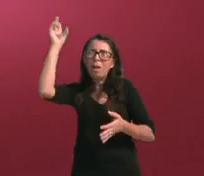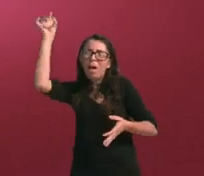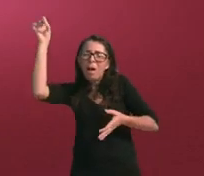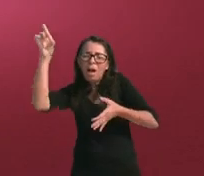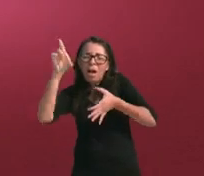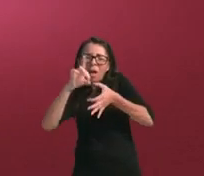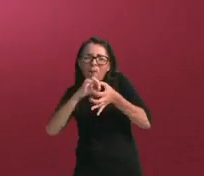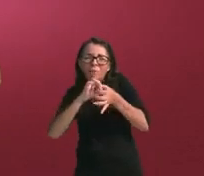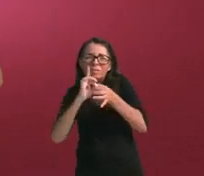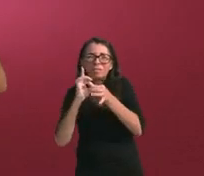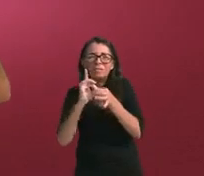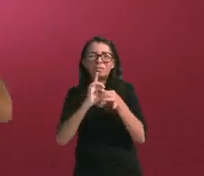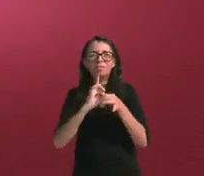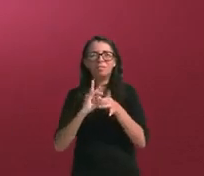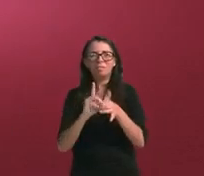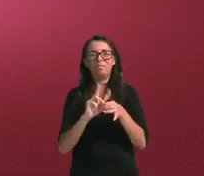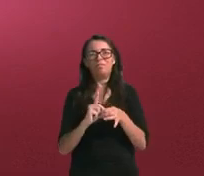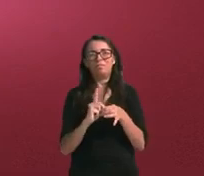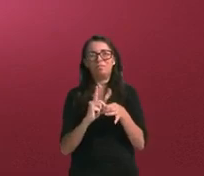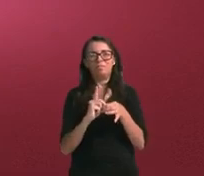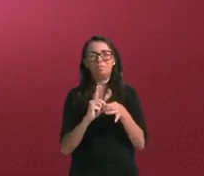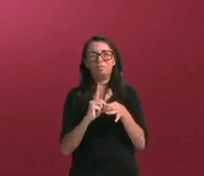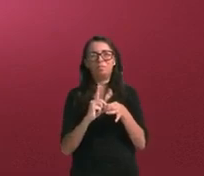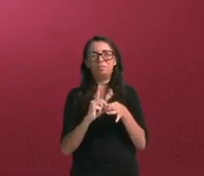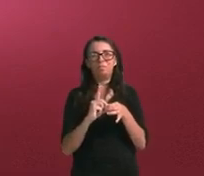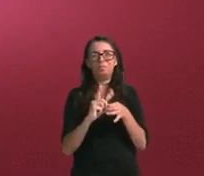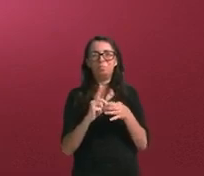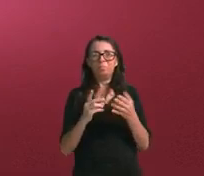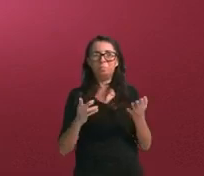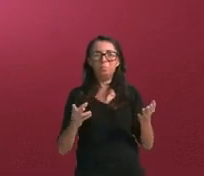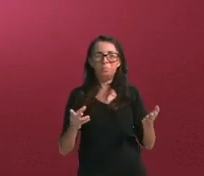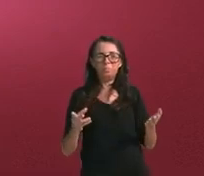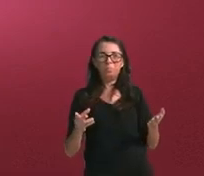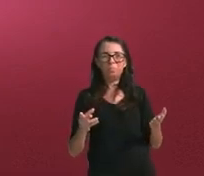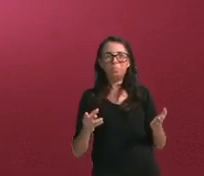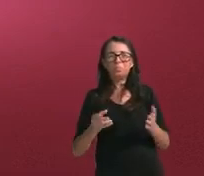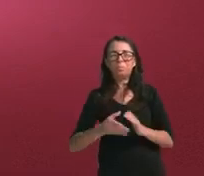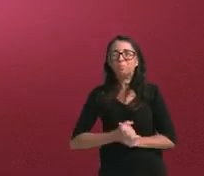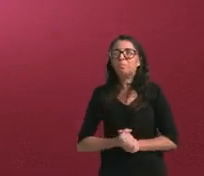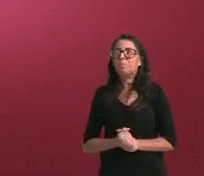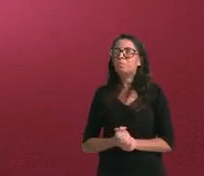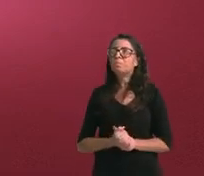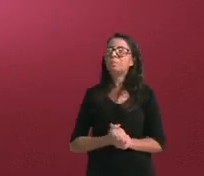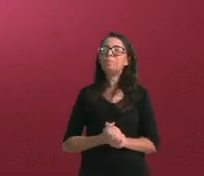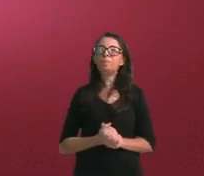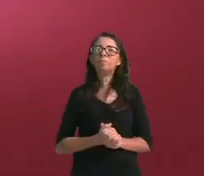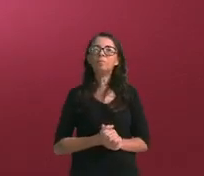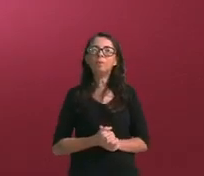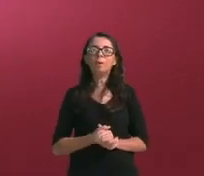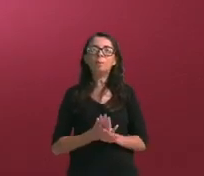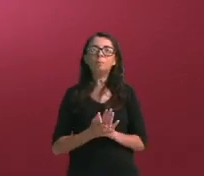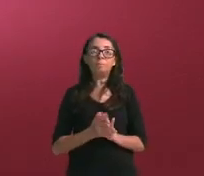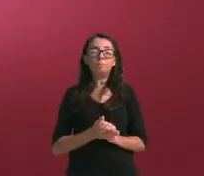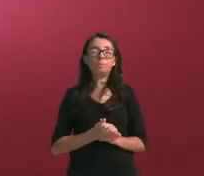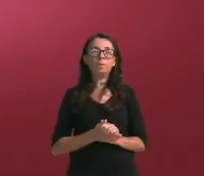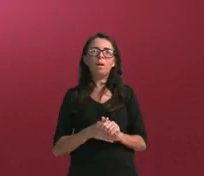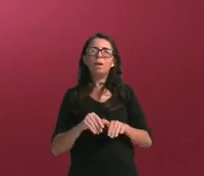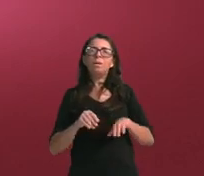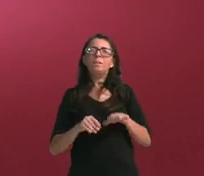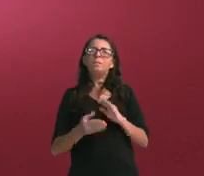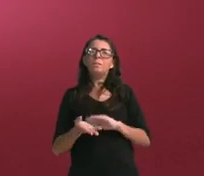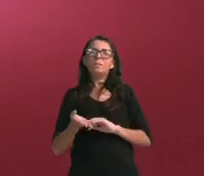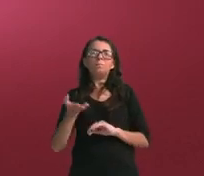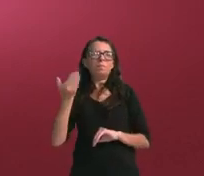a crise que ocorreu na fé de Moisés e pode ocorrer